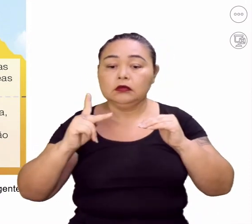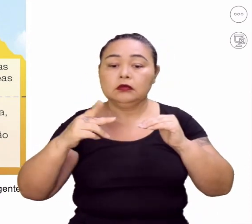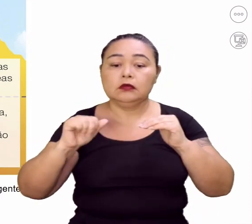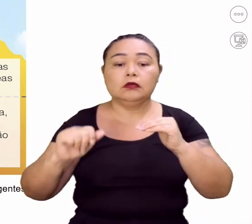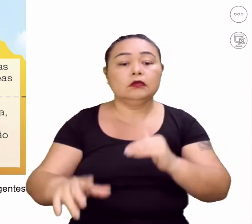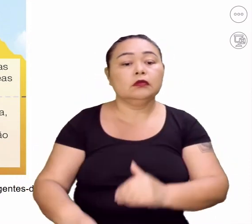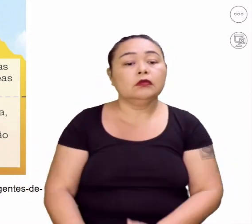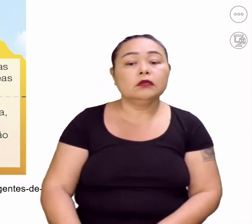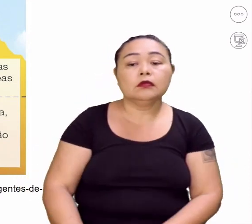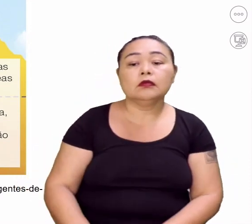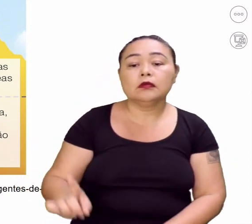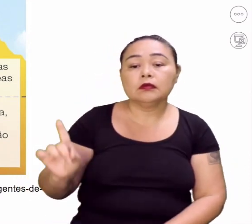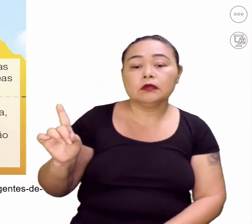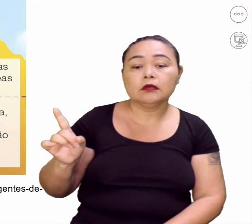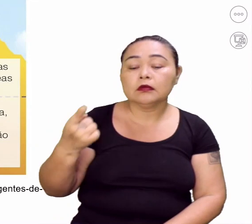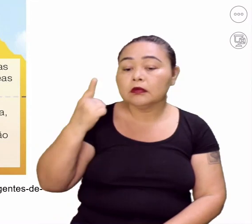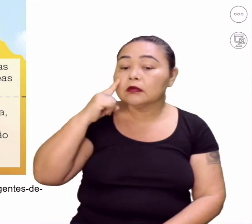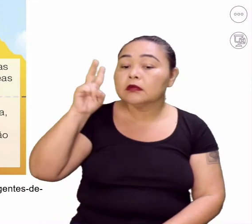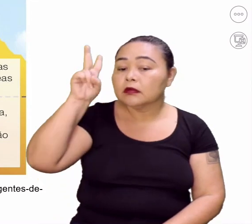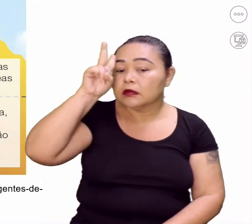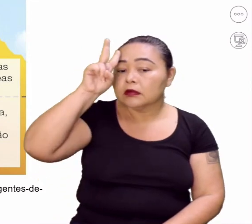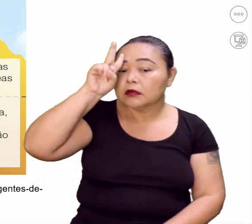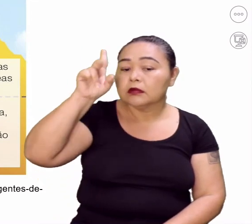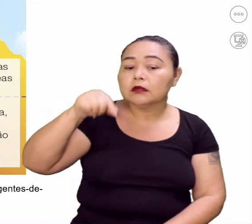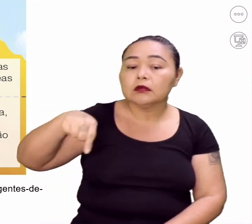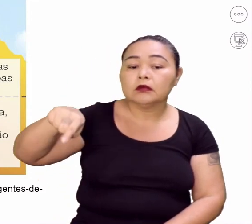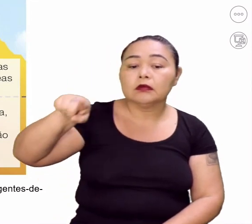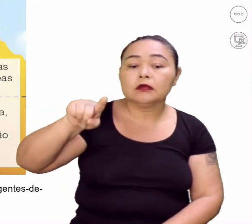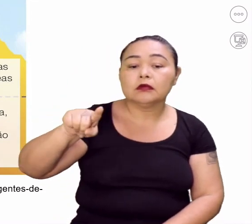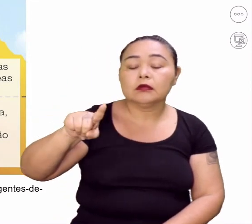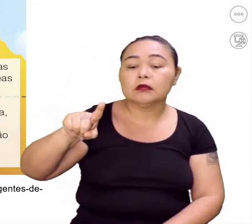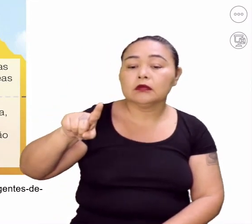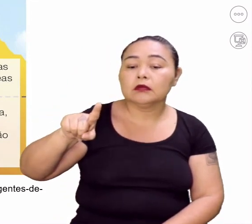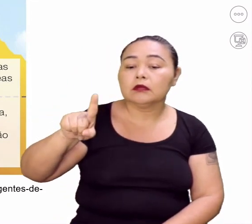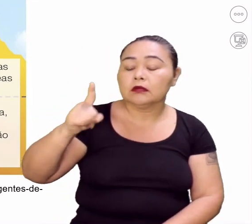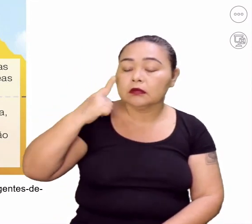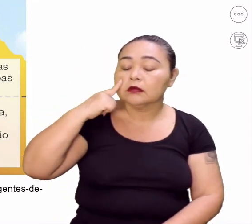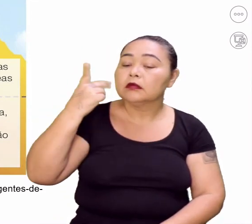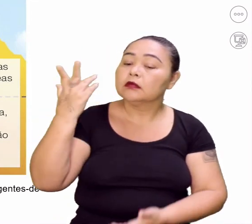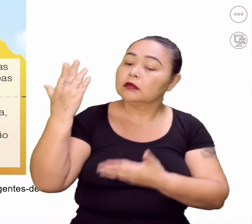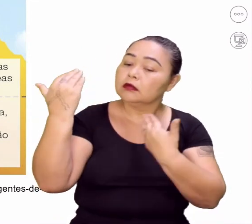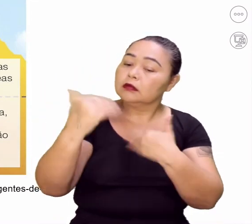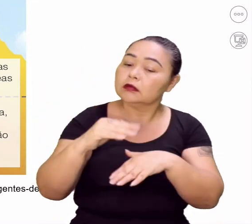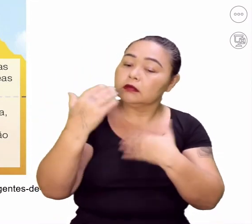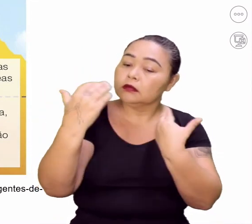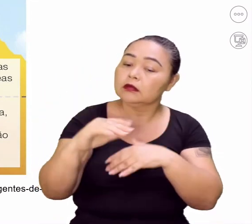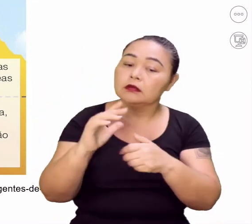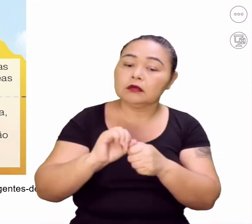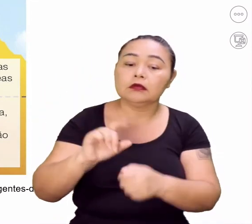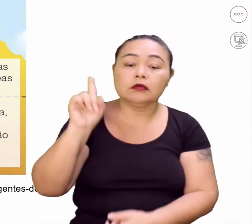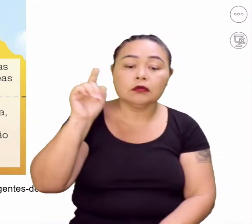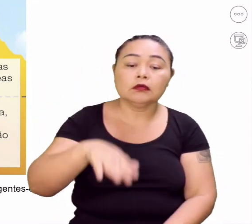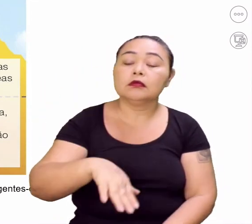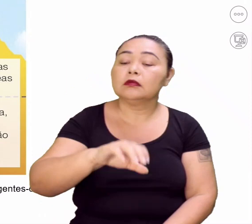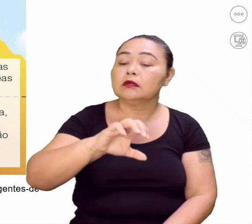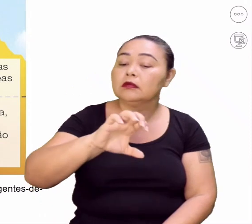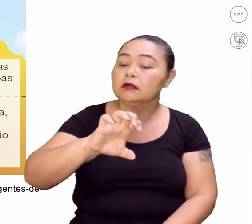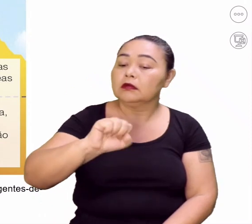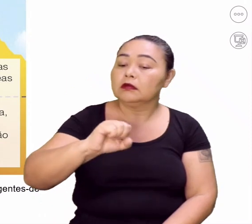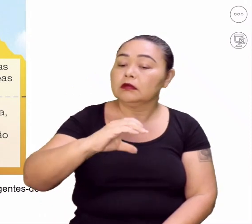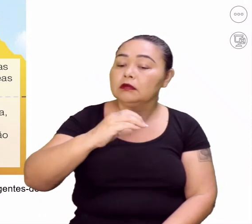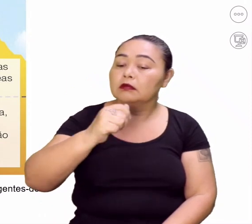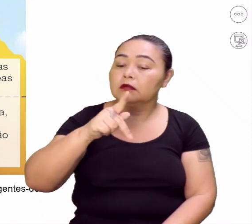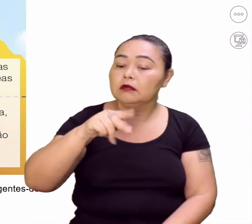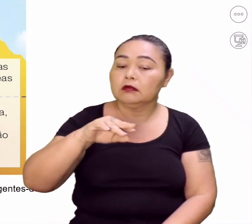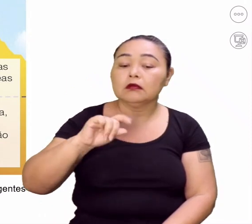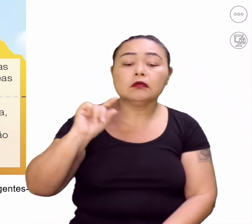E aí, vamos lembrar para o aluno, Rogério, porque ele pode ver uma prova de concurso e falar de escarpas. Exatamente. Mostra aí,